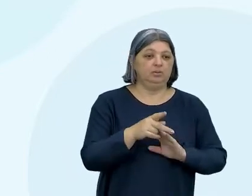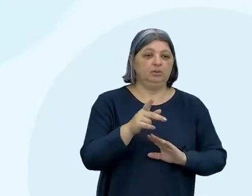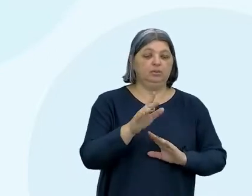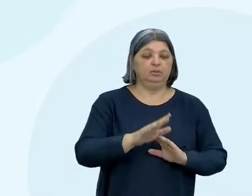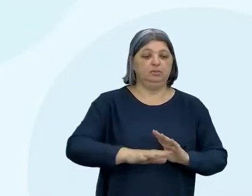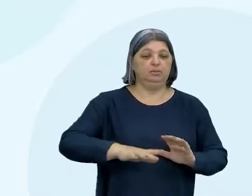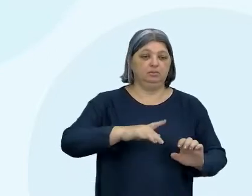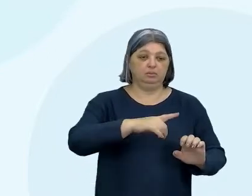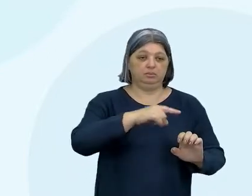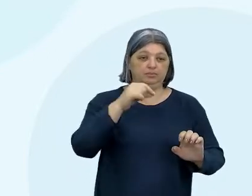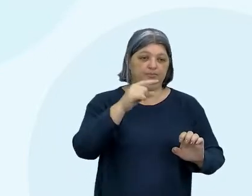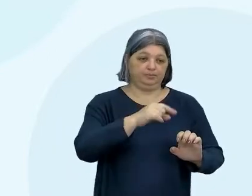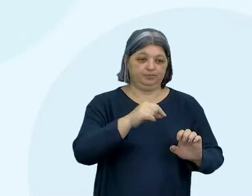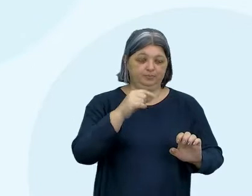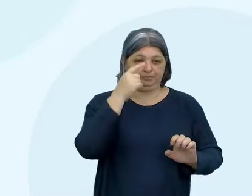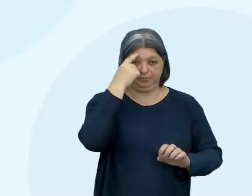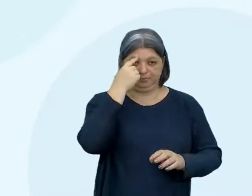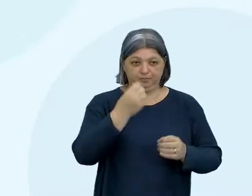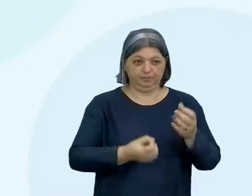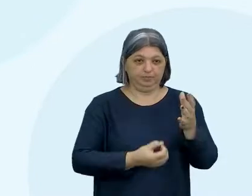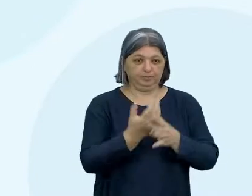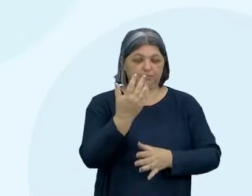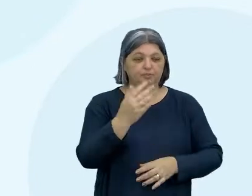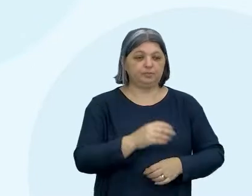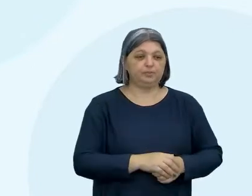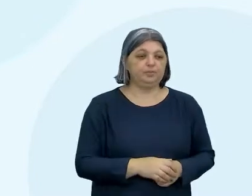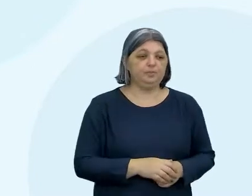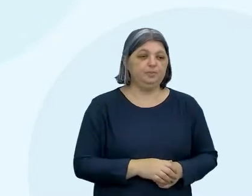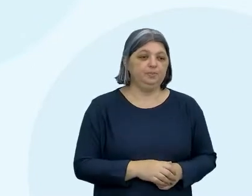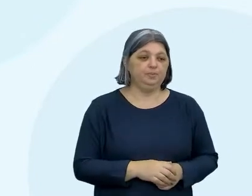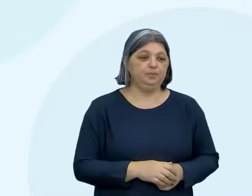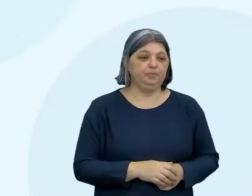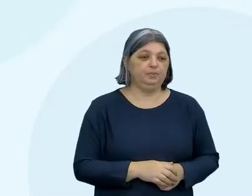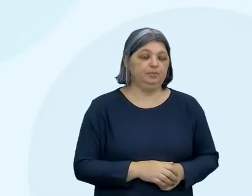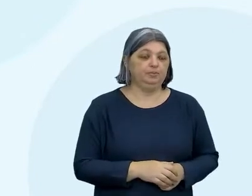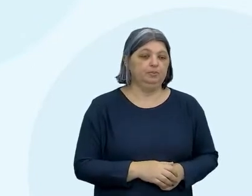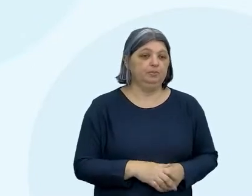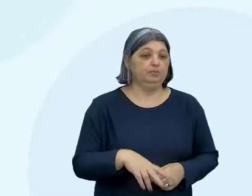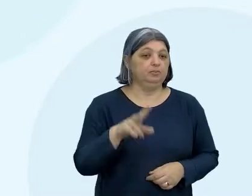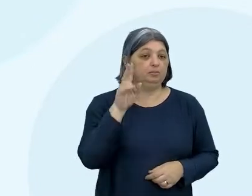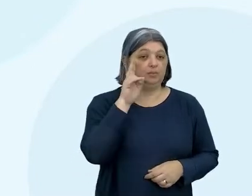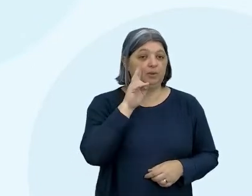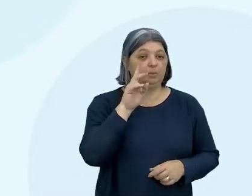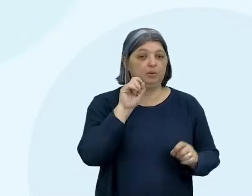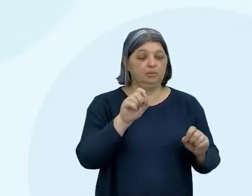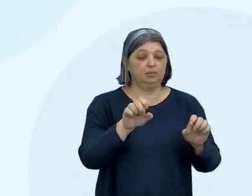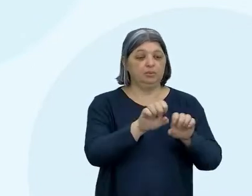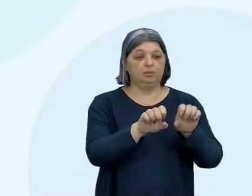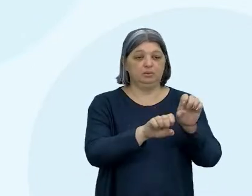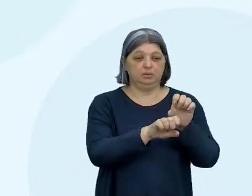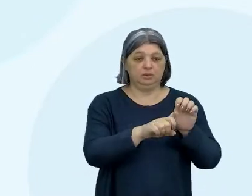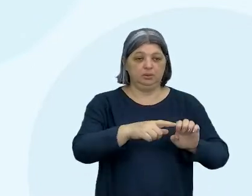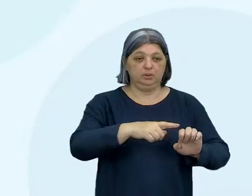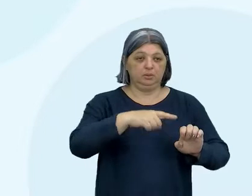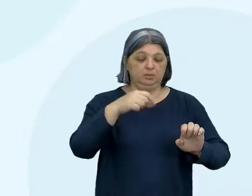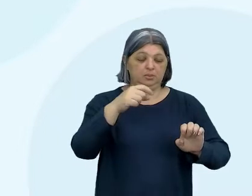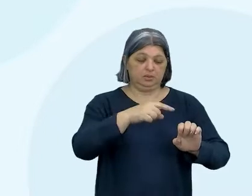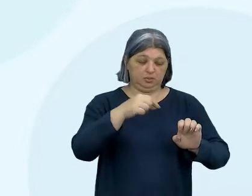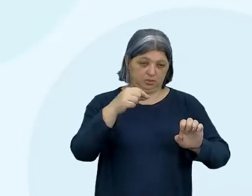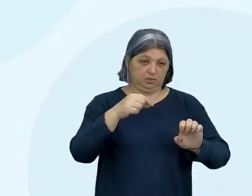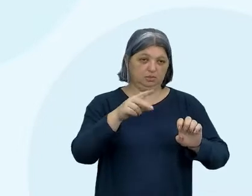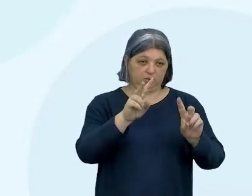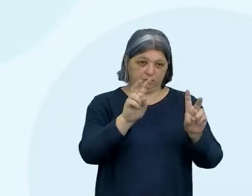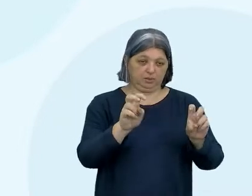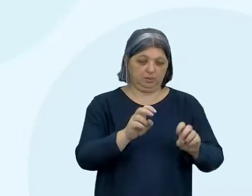empreendedora. Lembrando aí que nosso eixo estruturante é o empreendedorismo. Então,